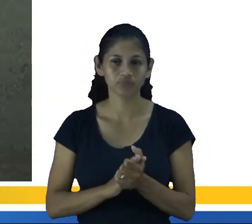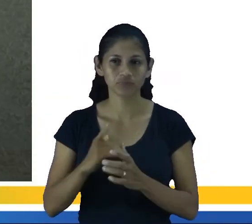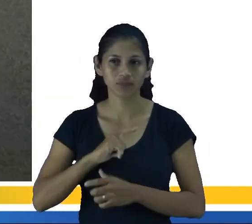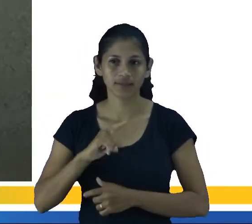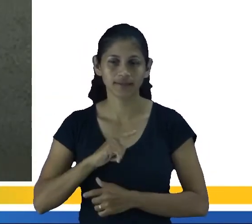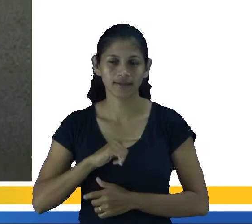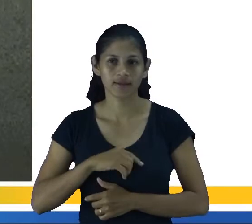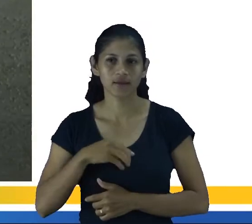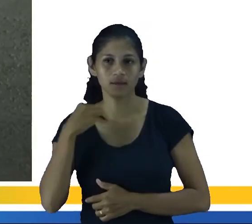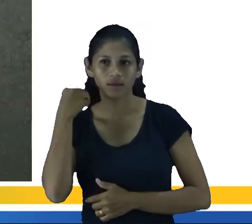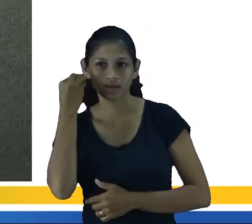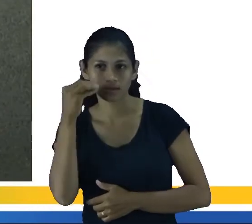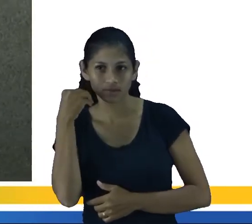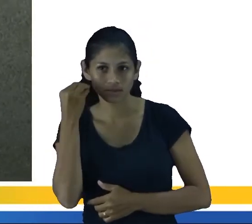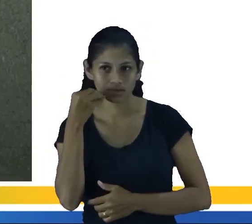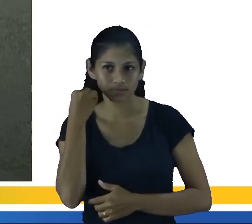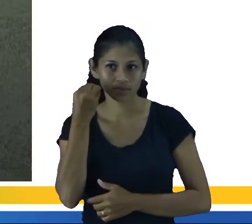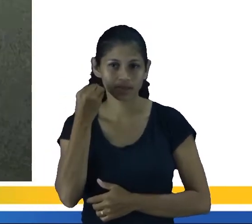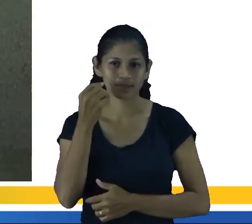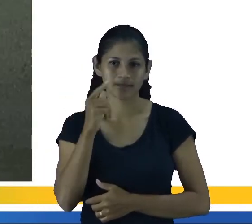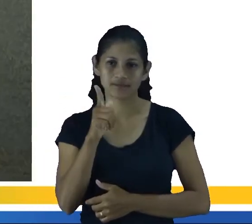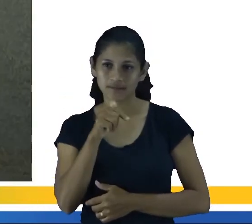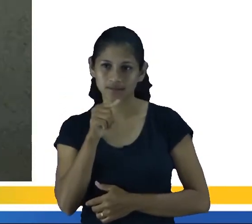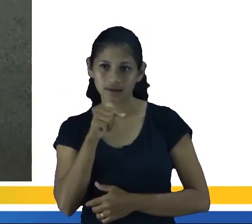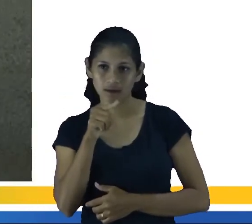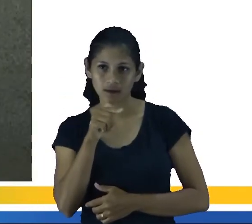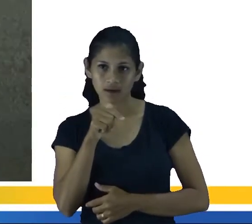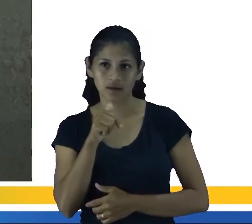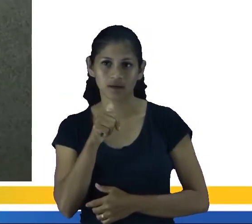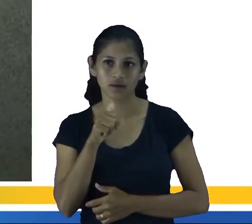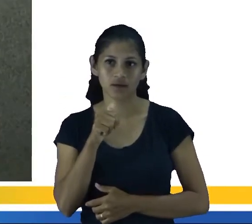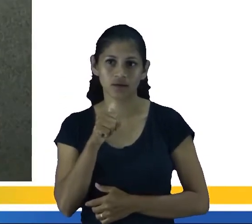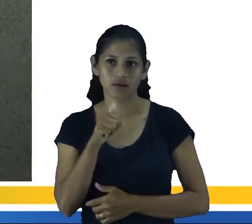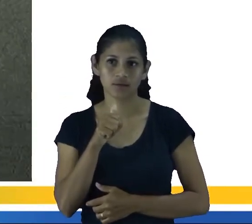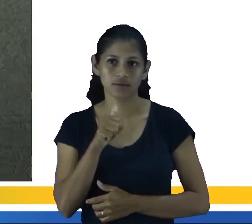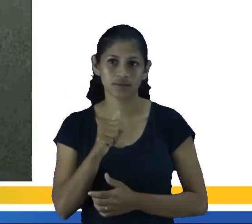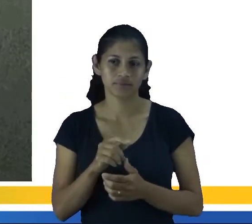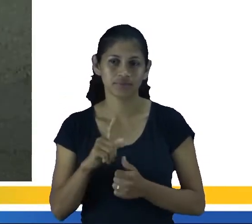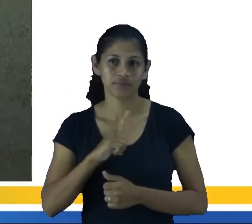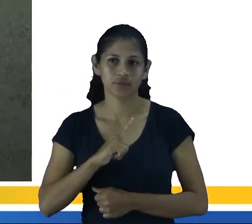essa experiência da eletrólise da água. Então aqui a gente vai ter